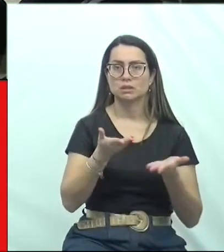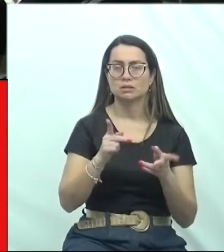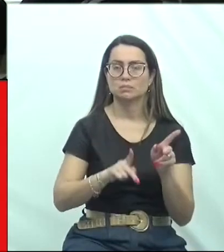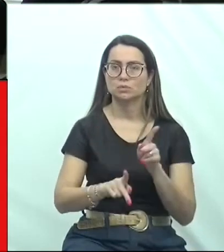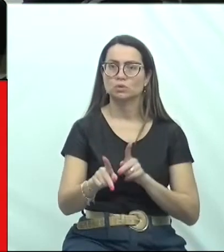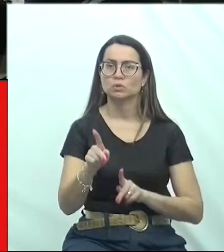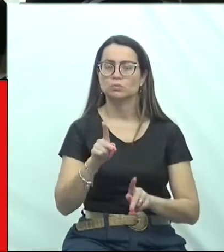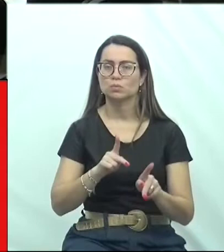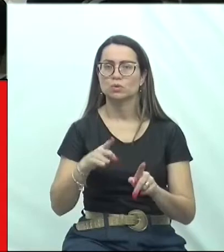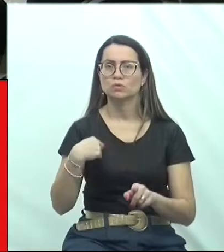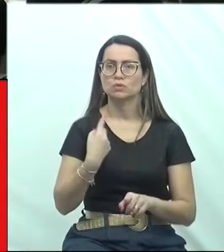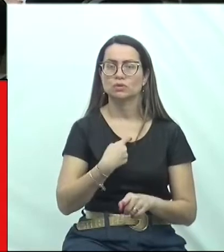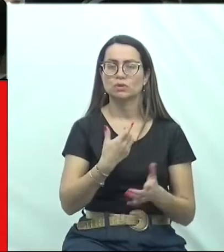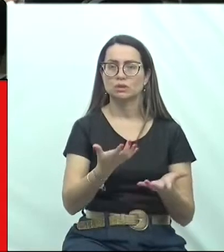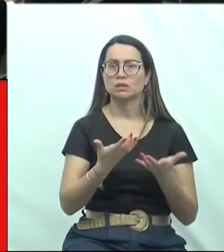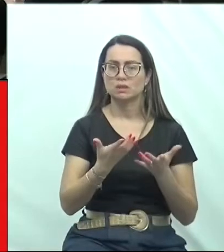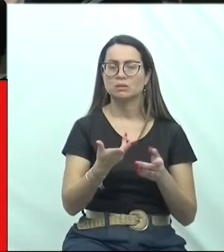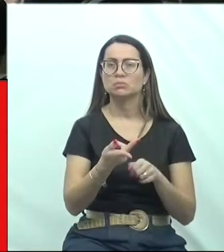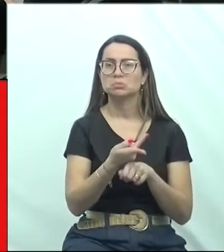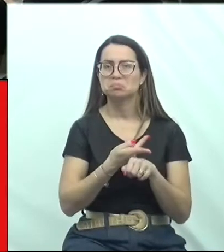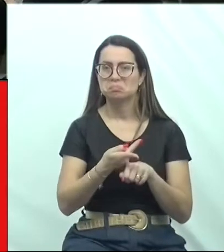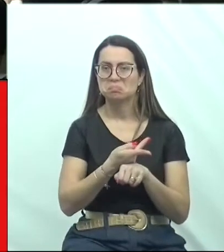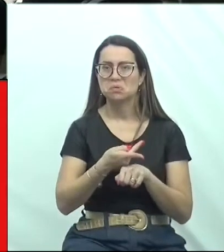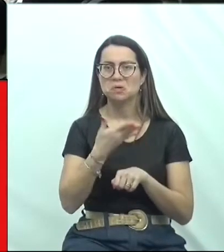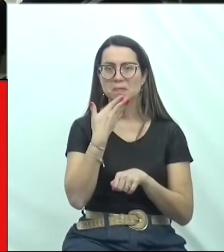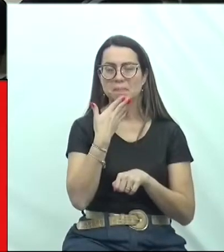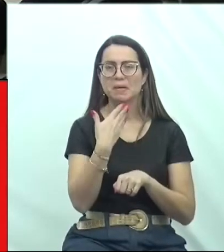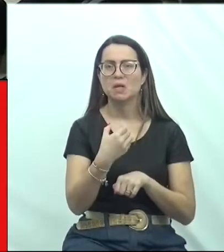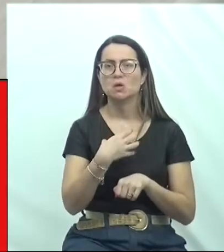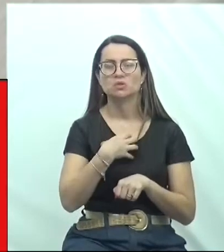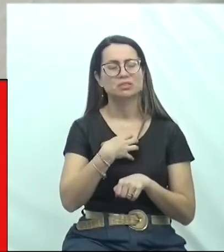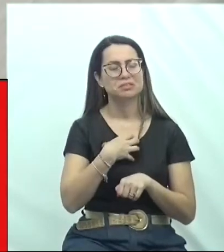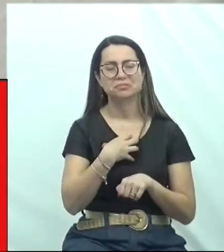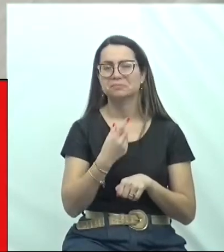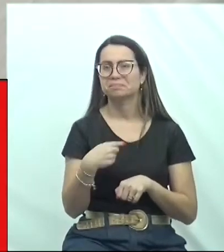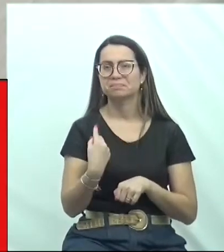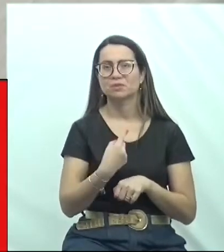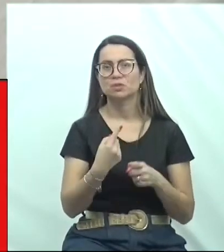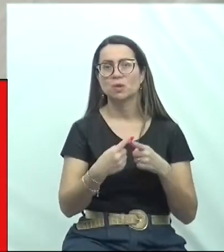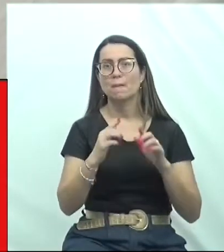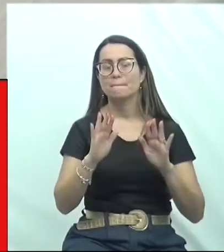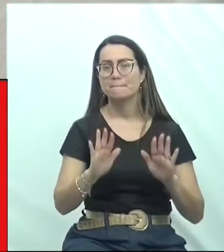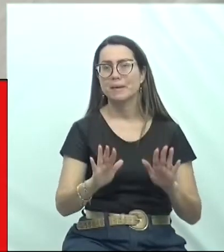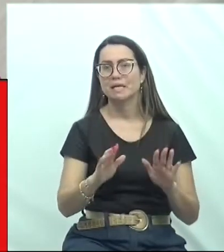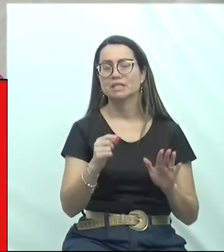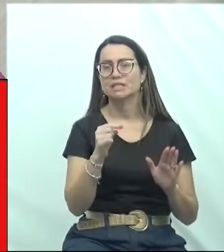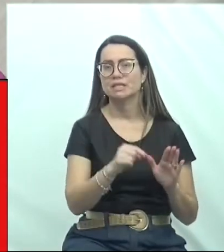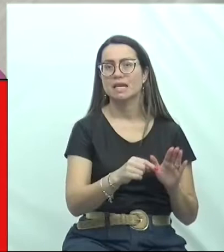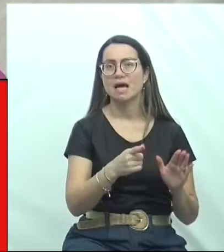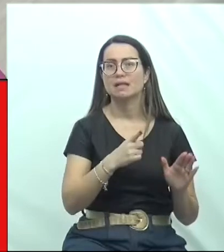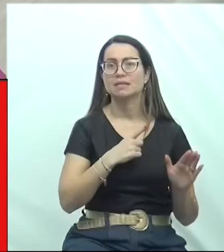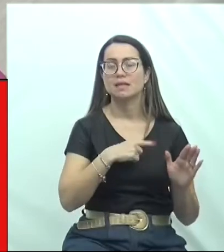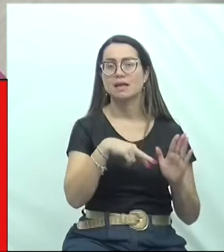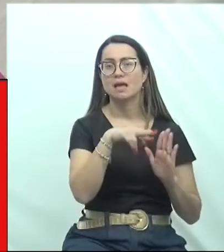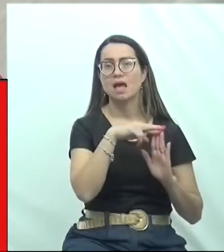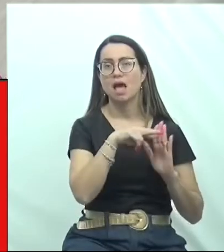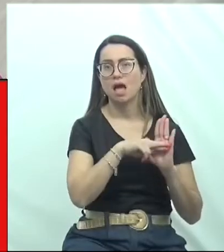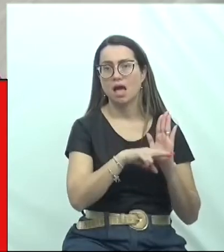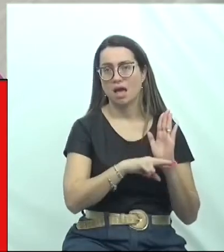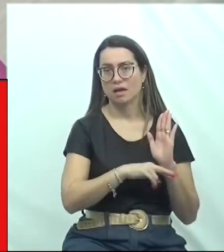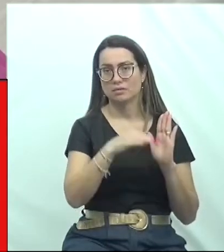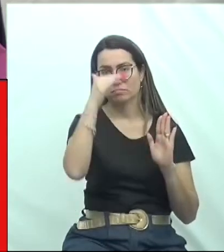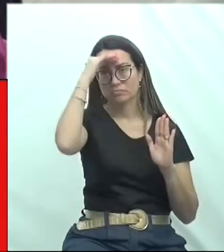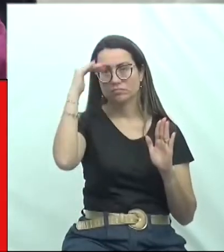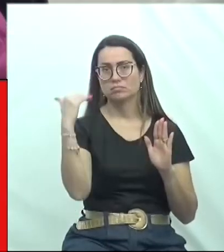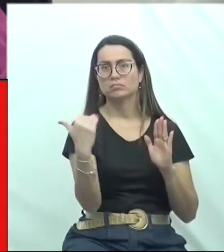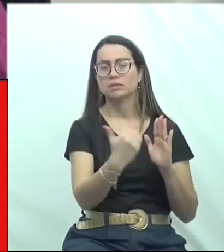A gente procura atender a população melhor maneira possível, mas lá nós seguimos normas, nós seguimos leis,